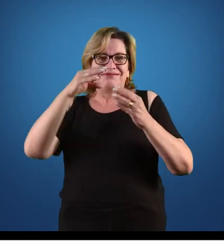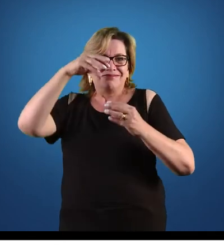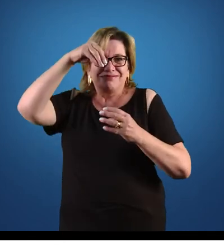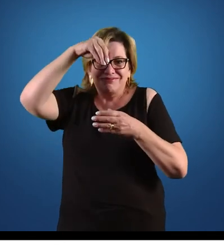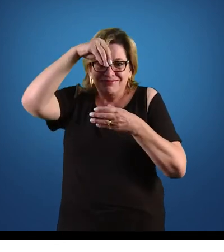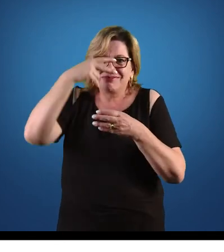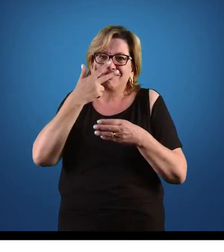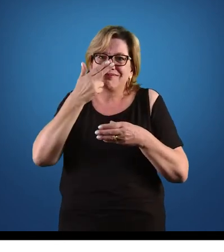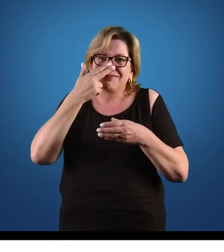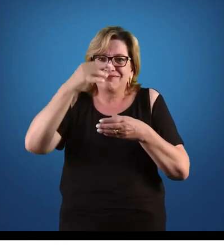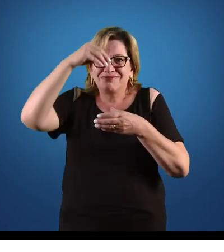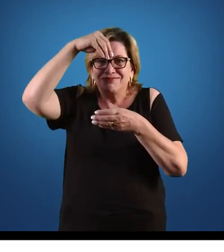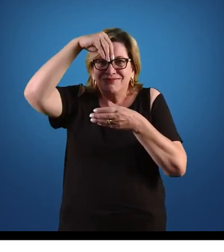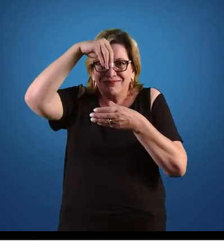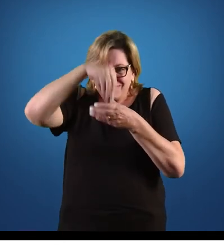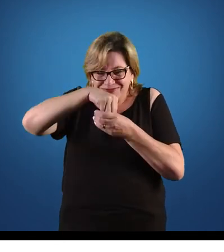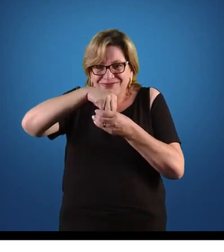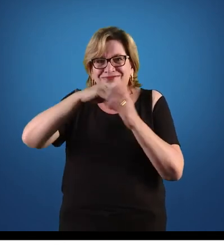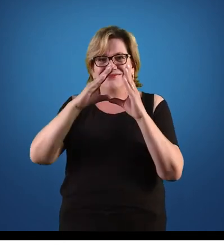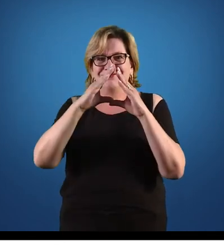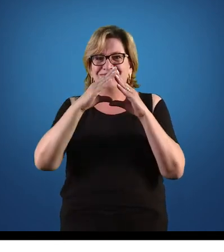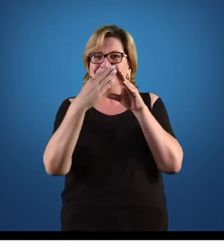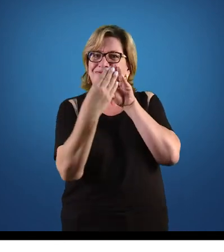medusa dentro da pirâmide.